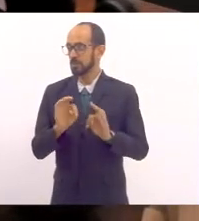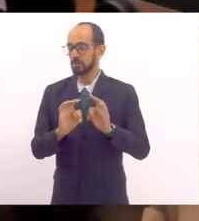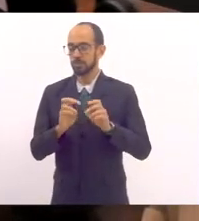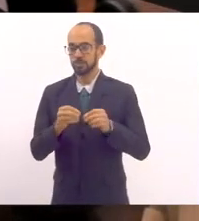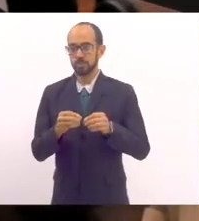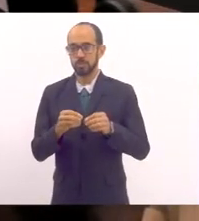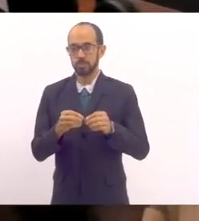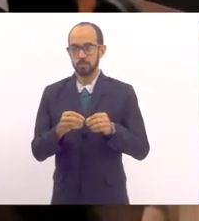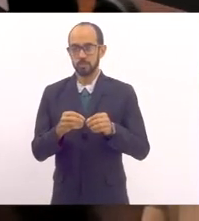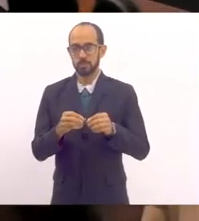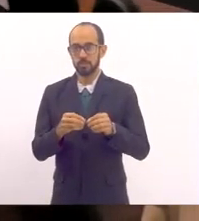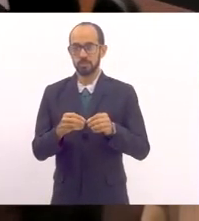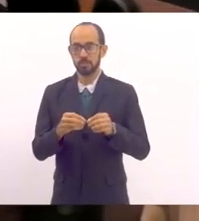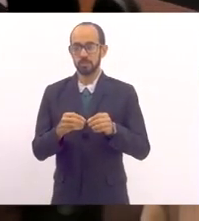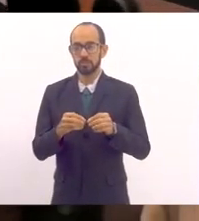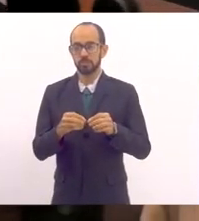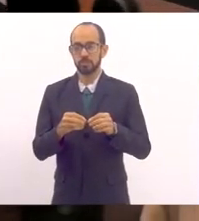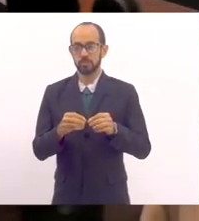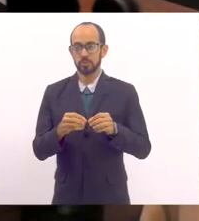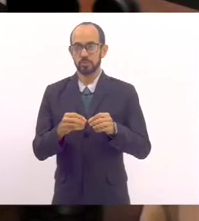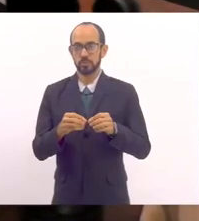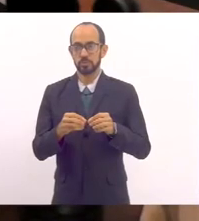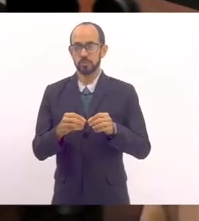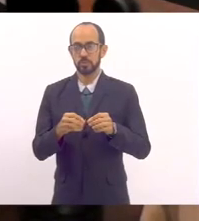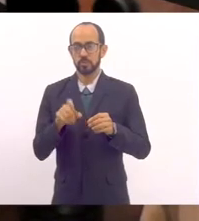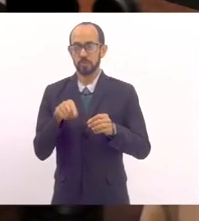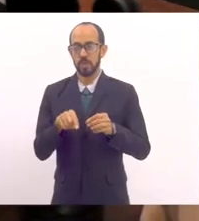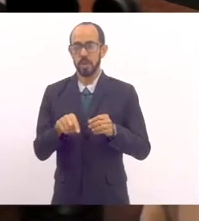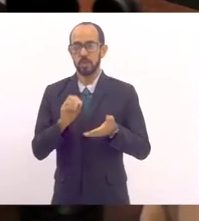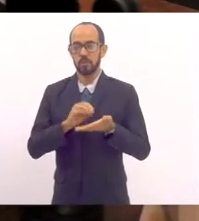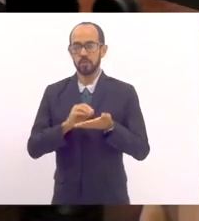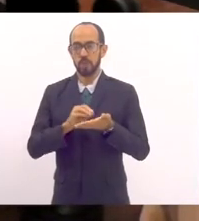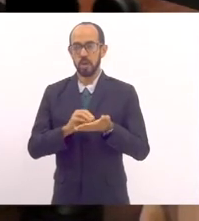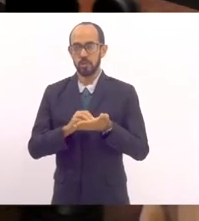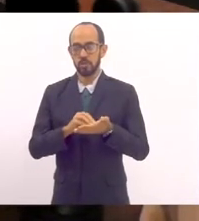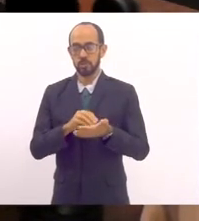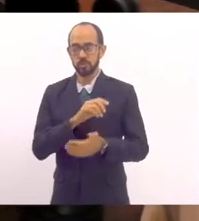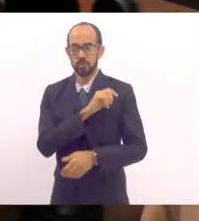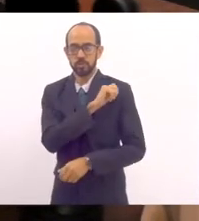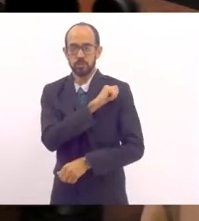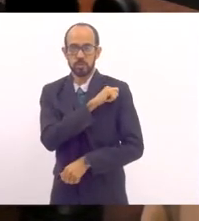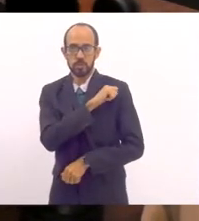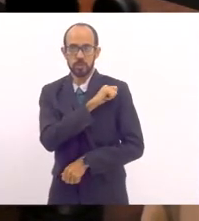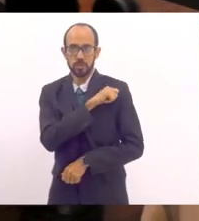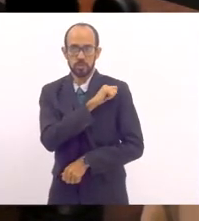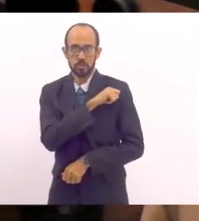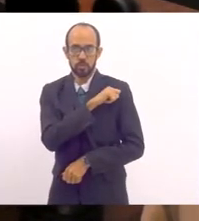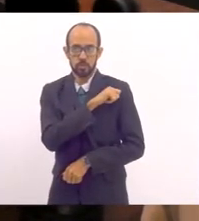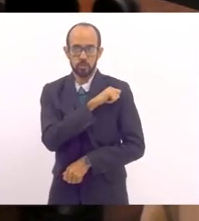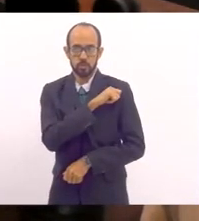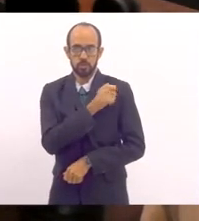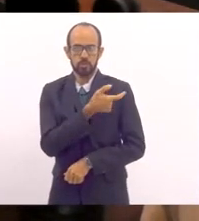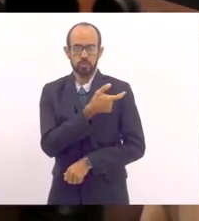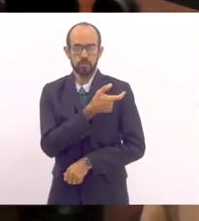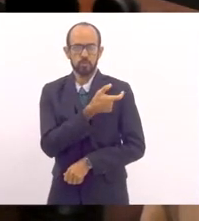nós temos, que é a falta de fiscalização. Em